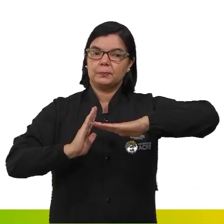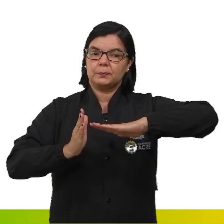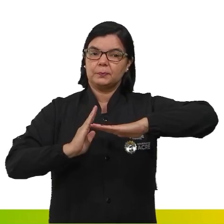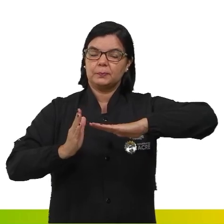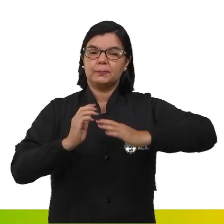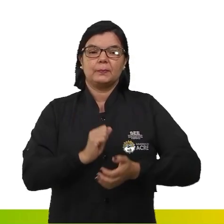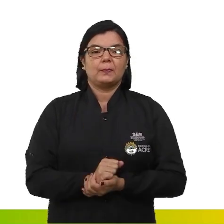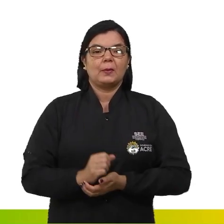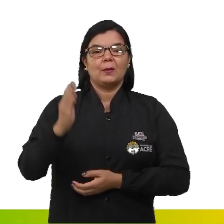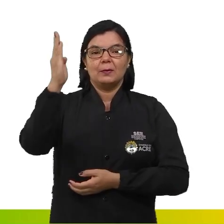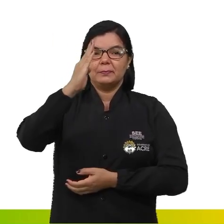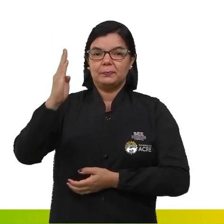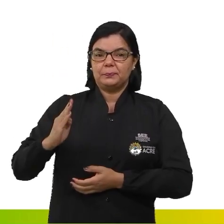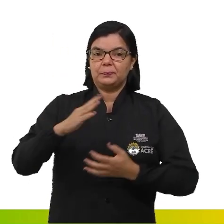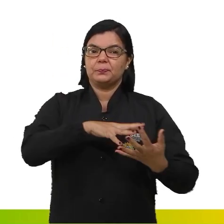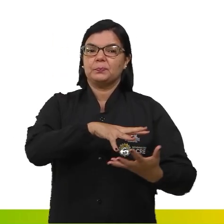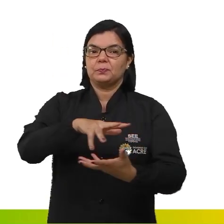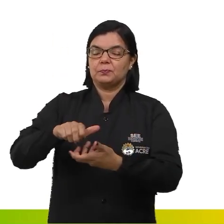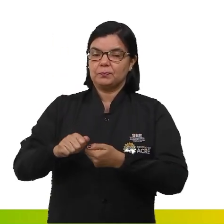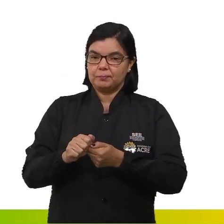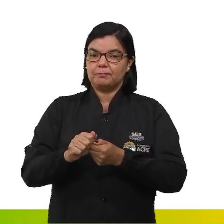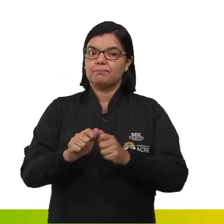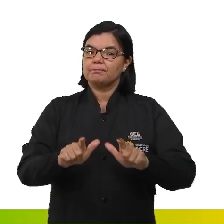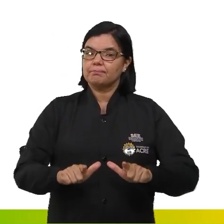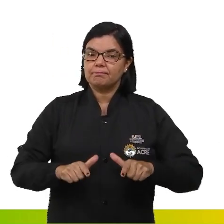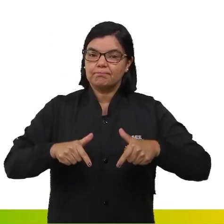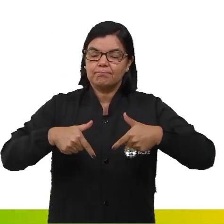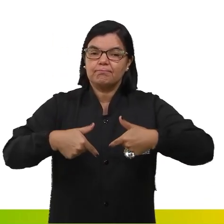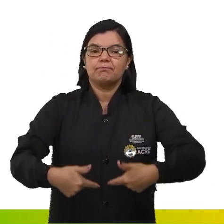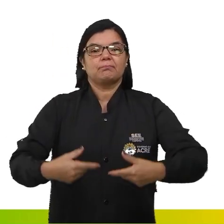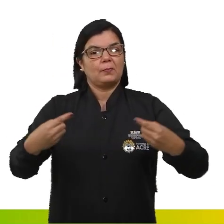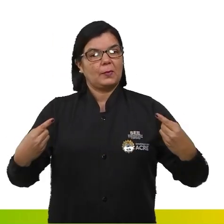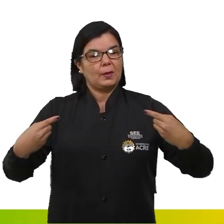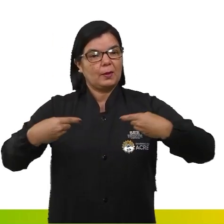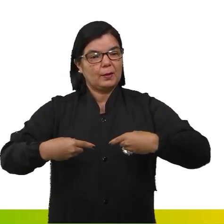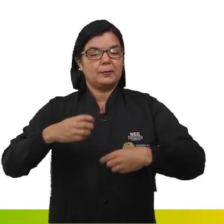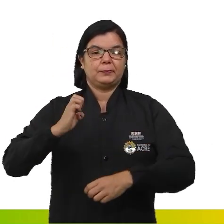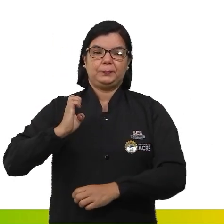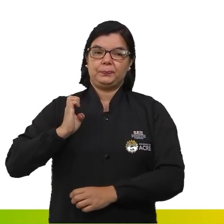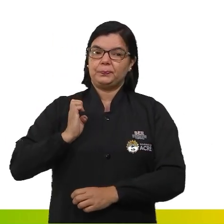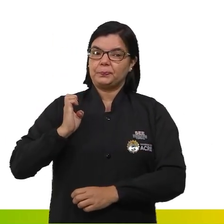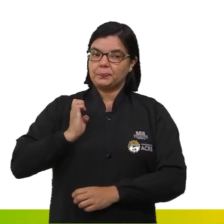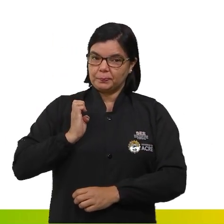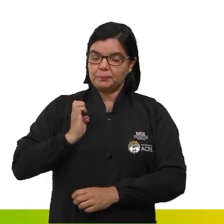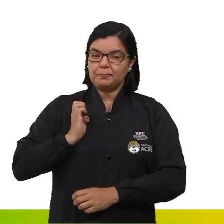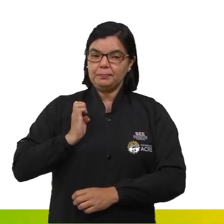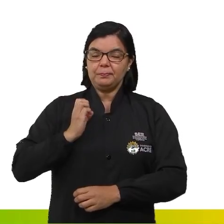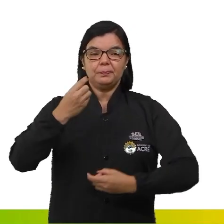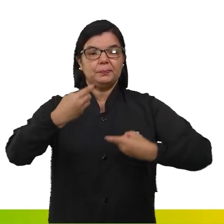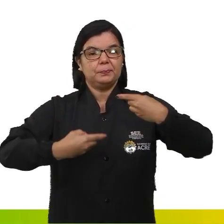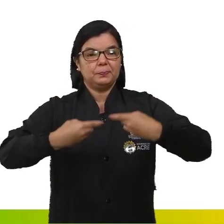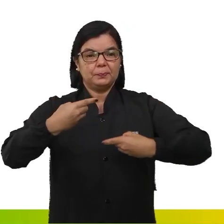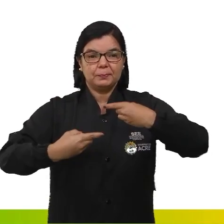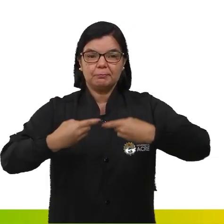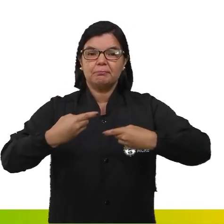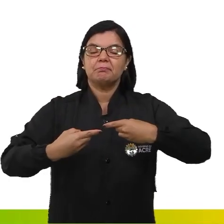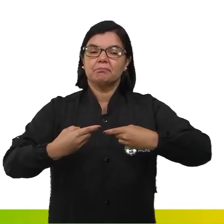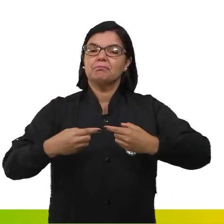contemporaneidade, o Brasil e o mundo enfrentam desafios éticos e